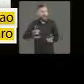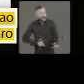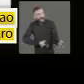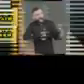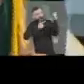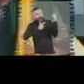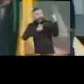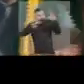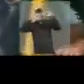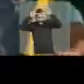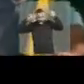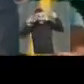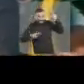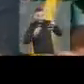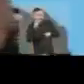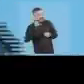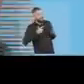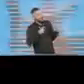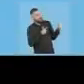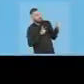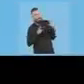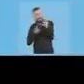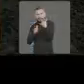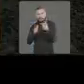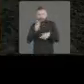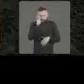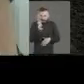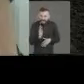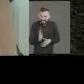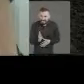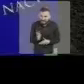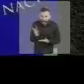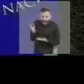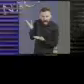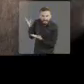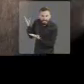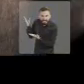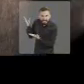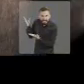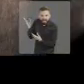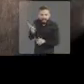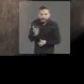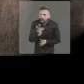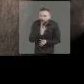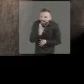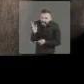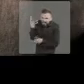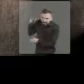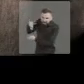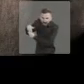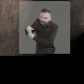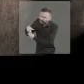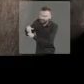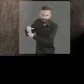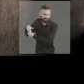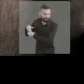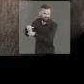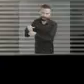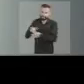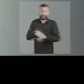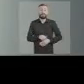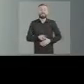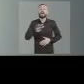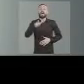Vá me fuzilar A petalhada O Brasil não é isso Ele tem que fazer Acabou Quem conhece Não vota